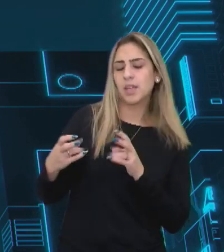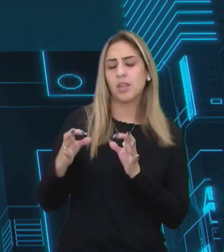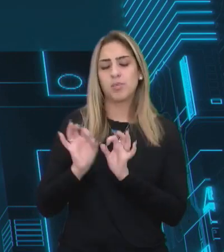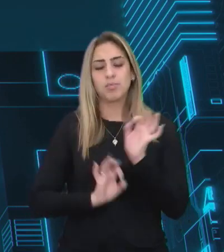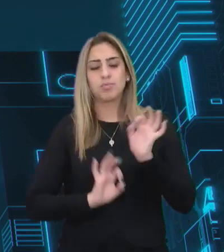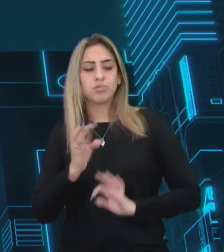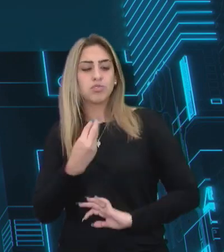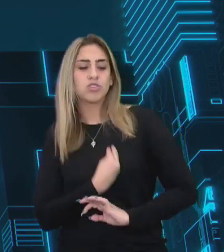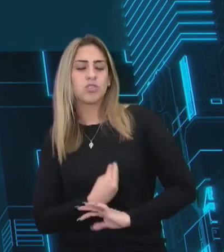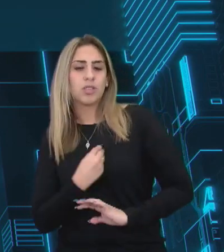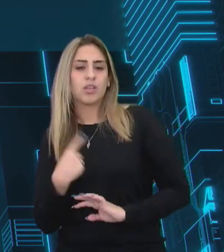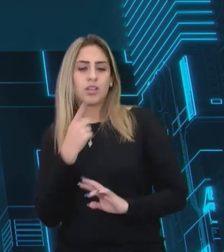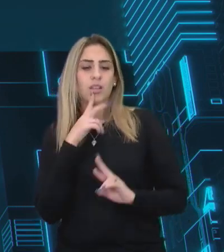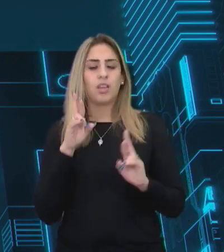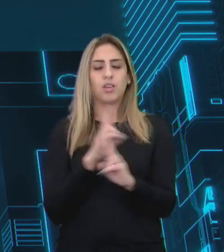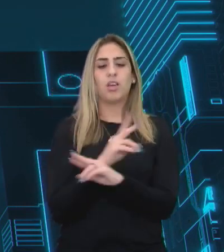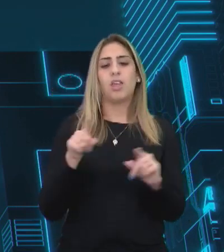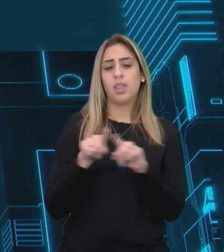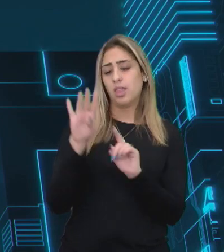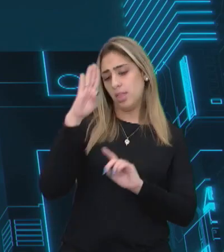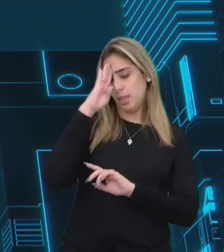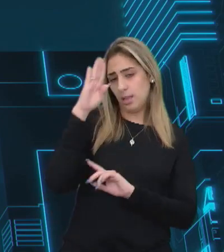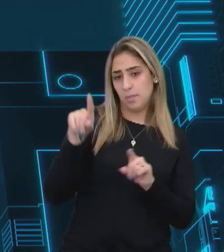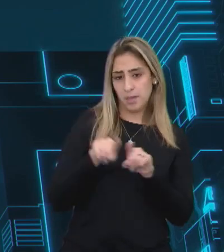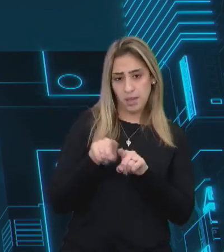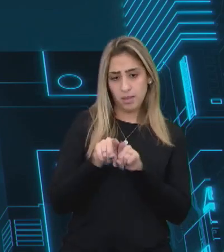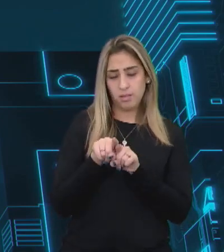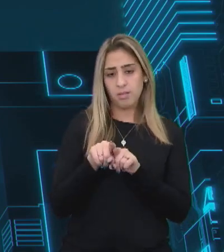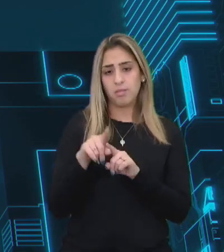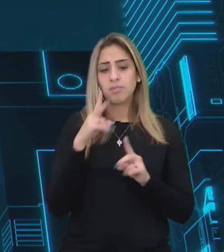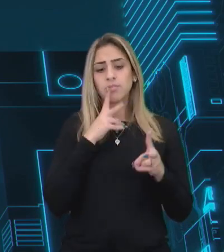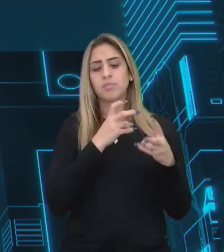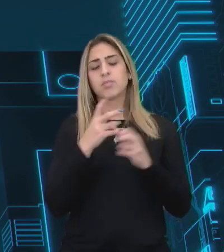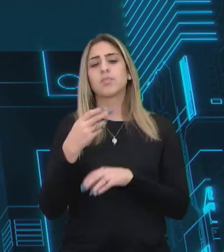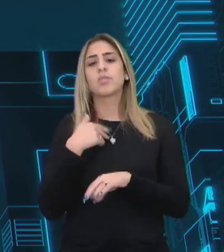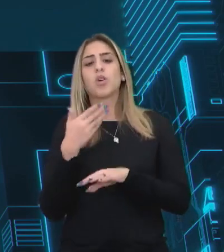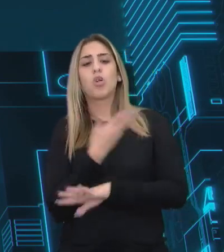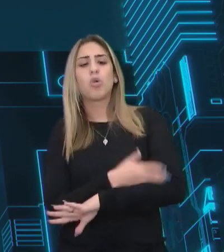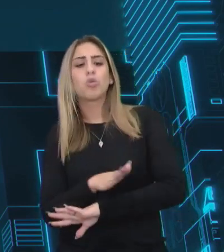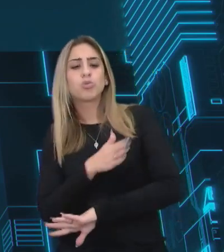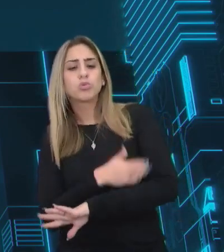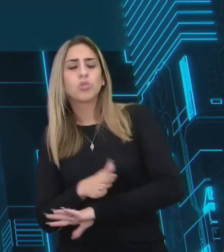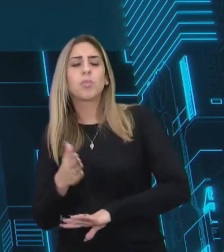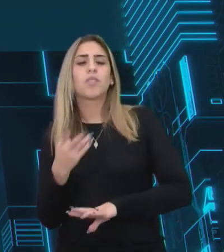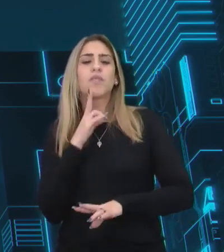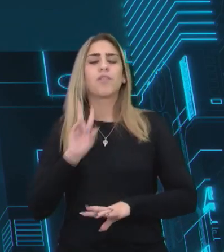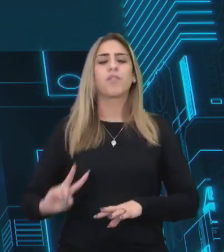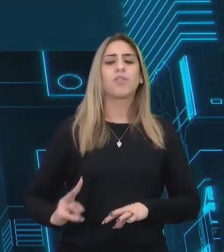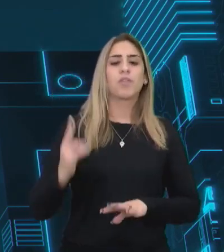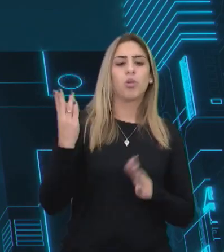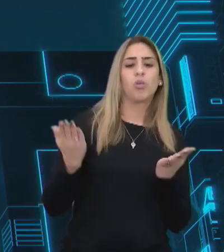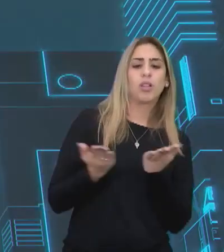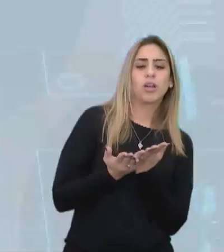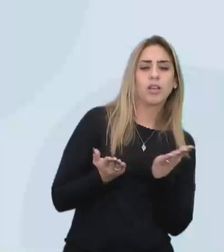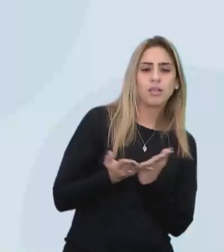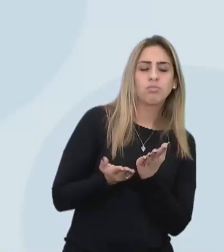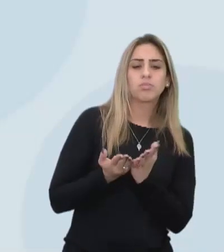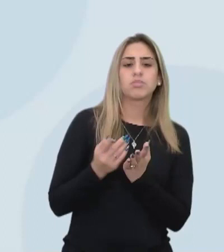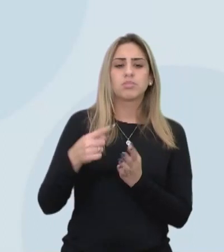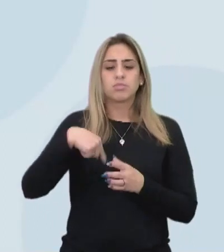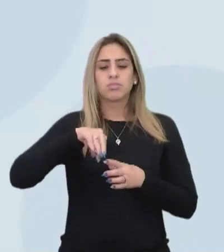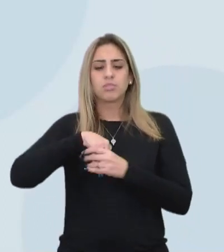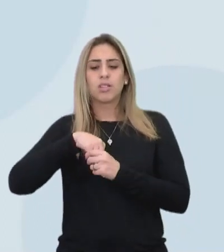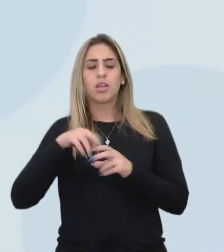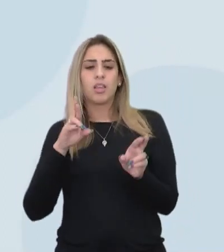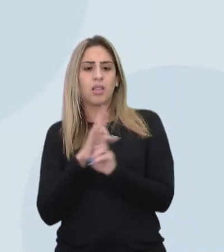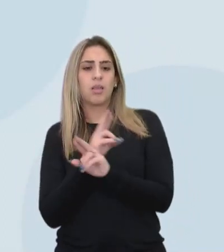vida que se relacionam e principalmente a gente perceber como são os costumes, valores, crenças que estão e as